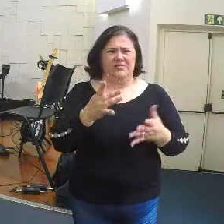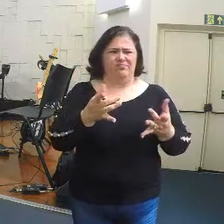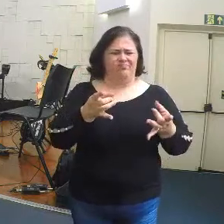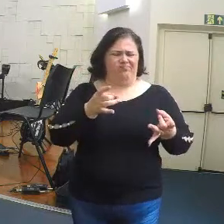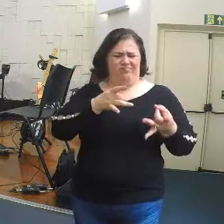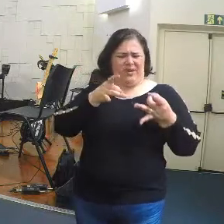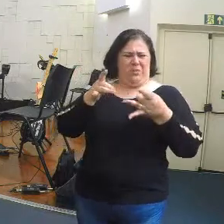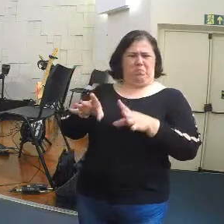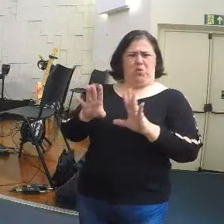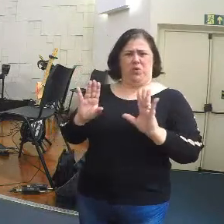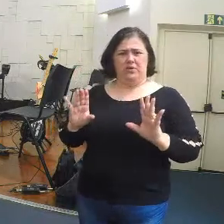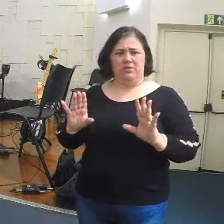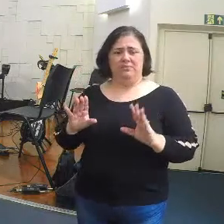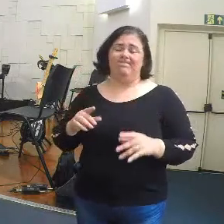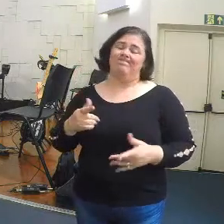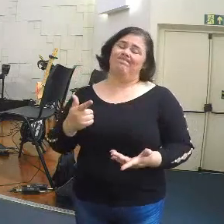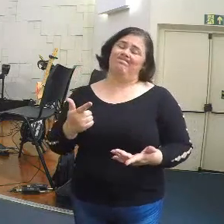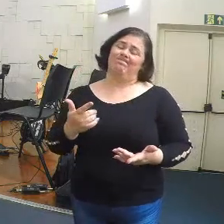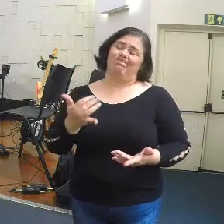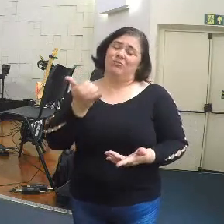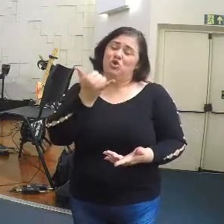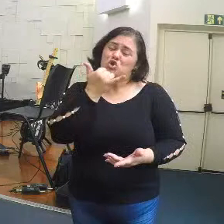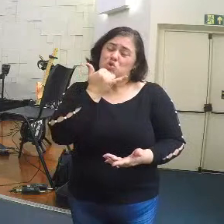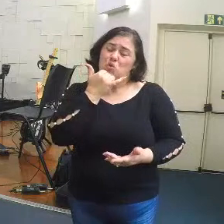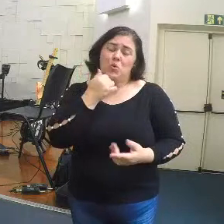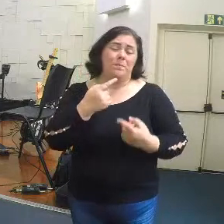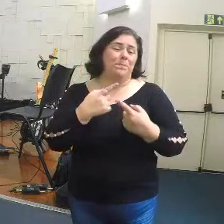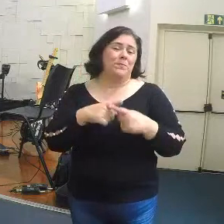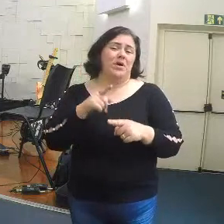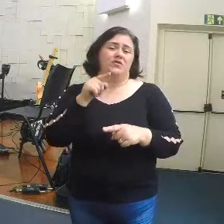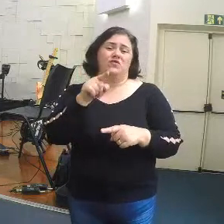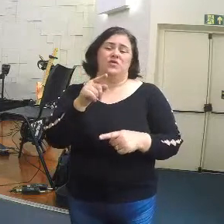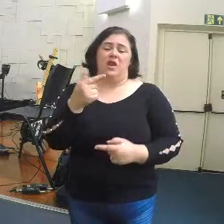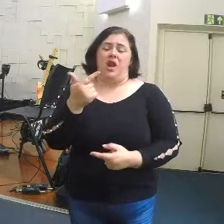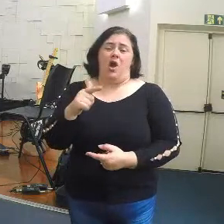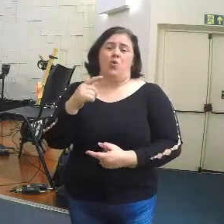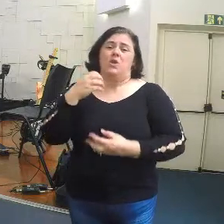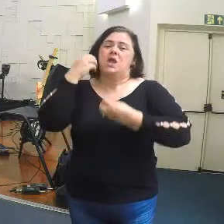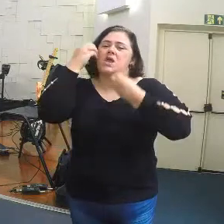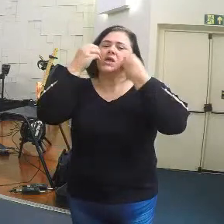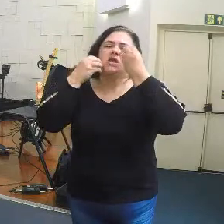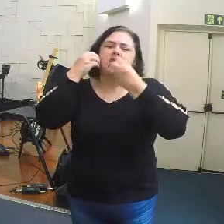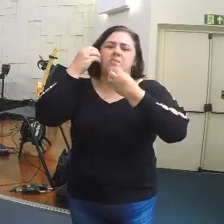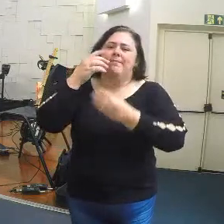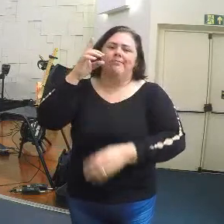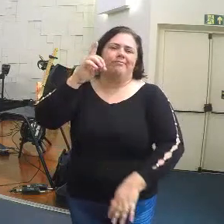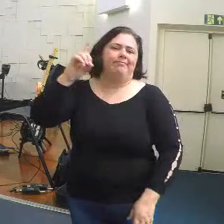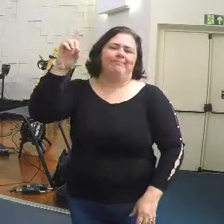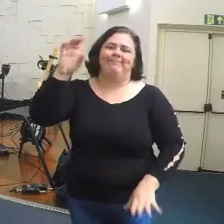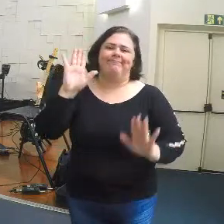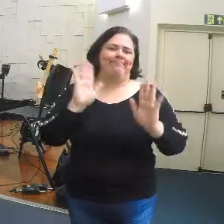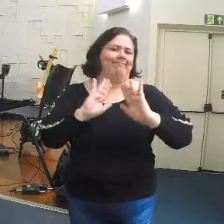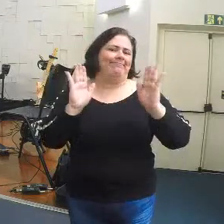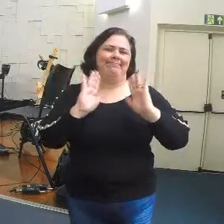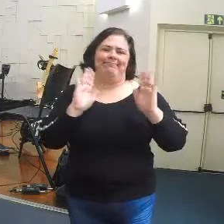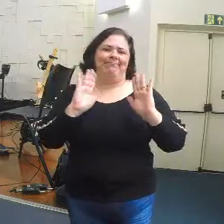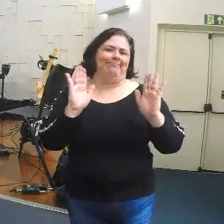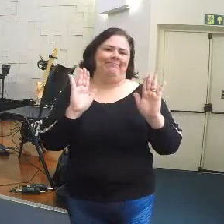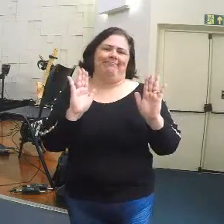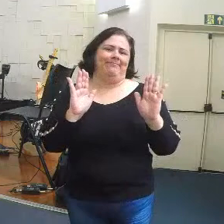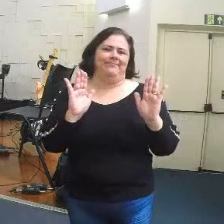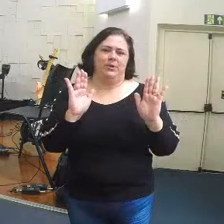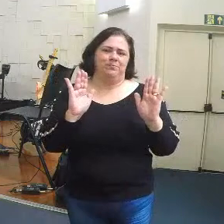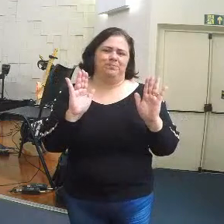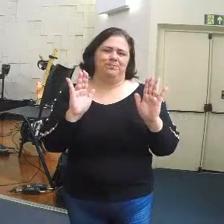relacionamento com Deus, uma experiência com Deus, então você não recebeu ainda a revelação de